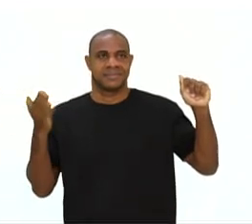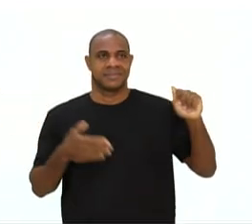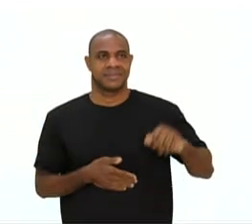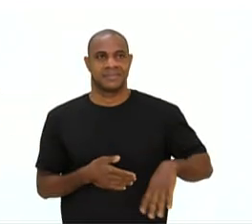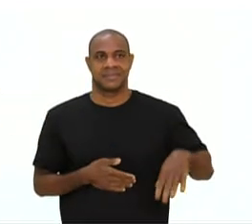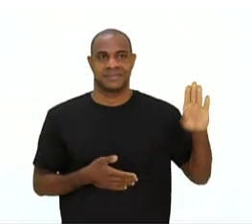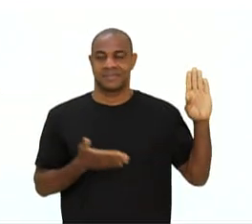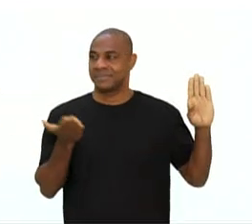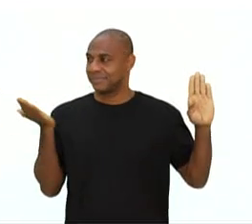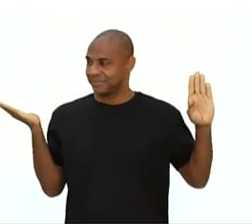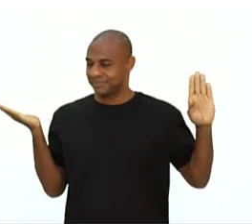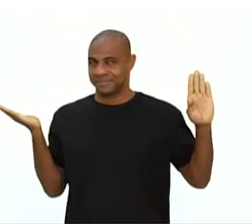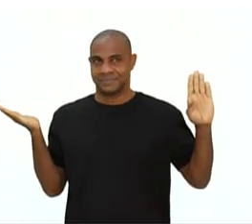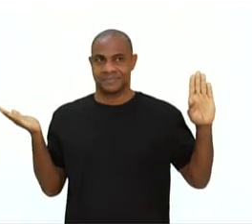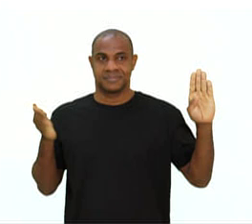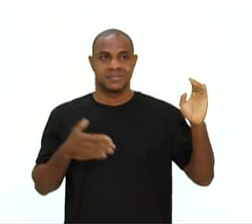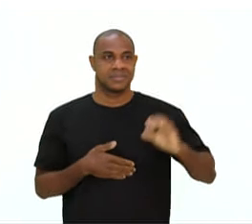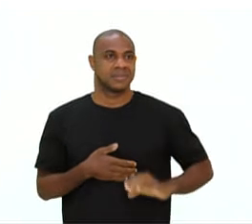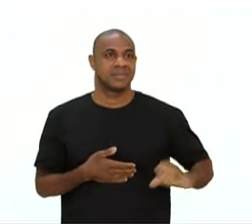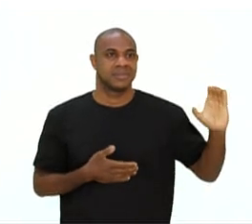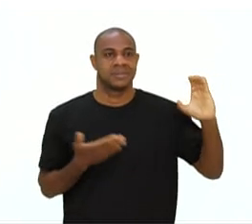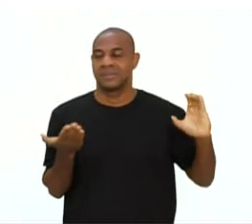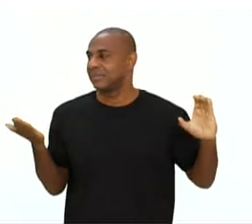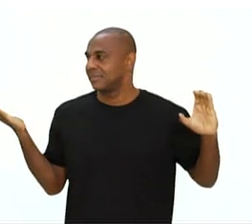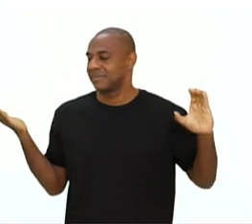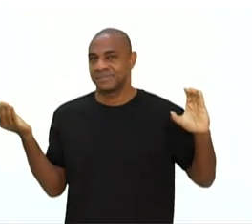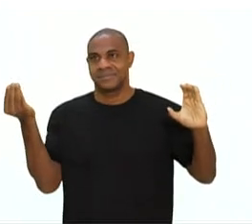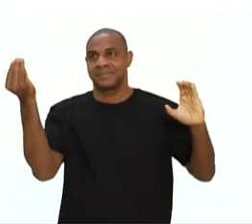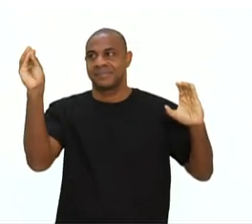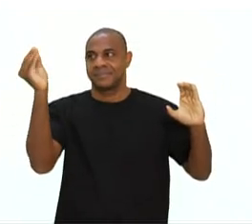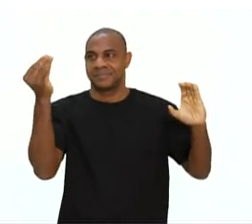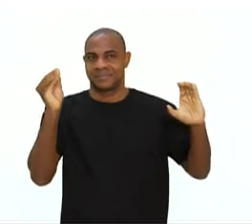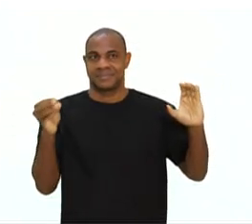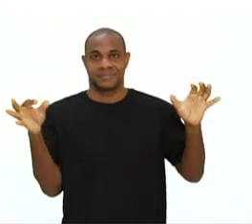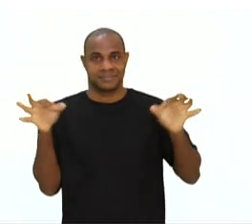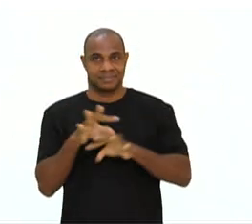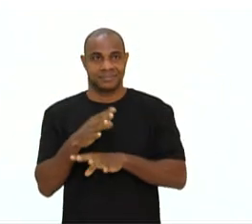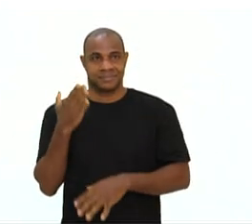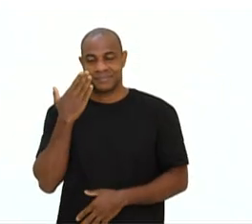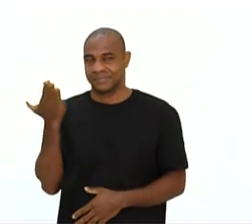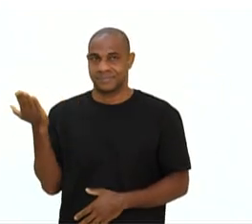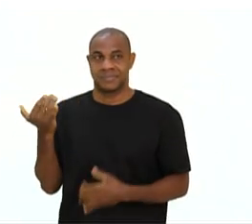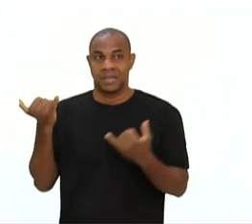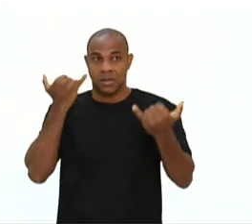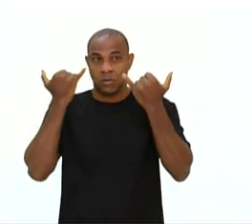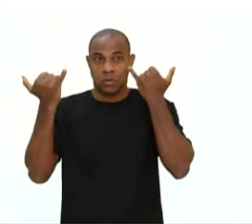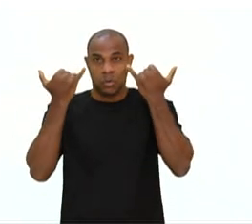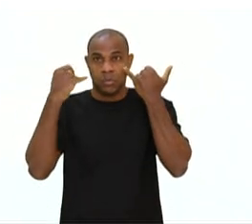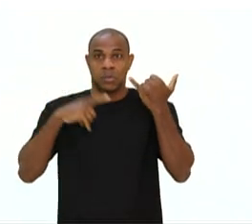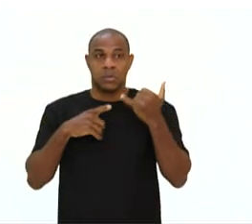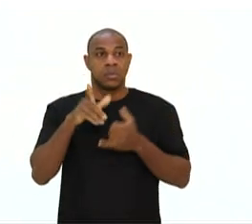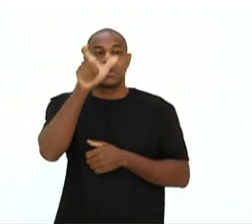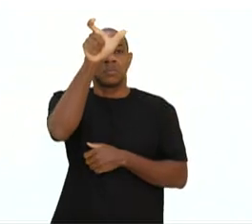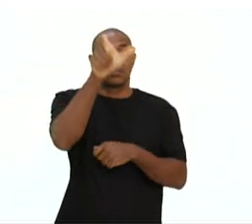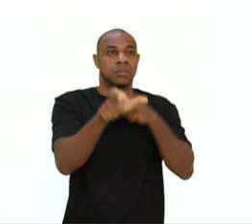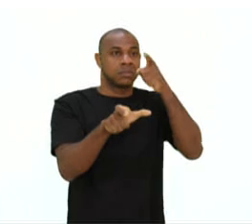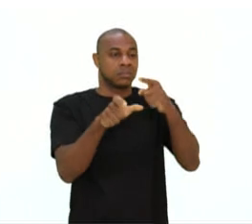page tonight, and somewhat more free. Todas as informações, elas estão de acordo